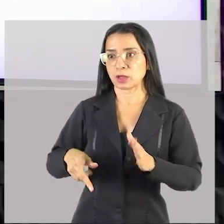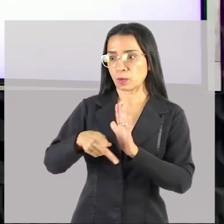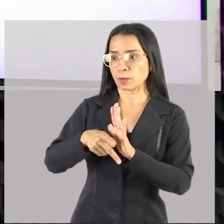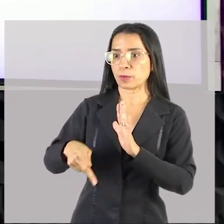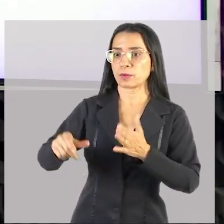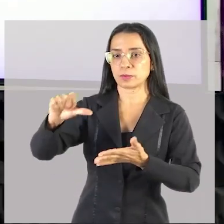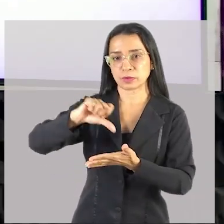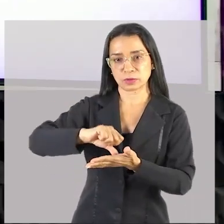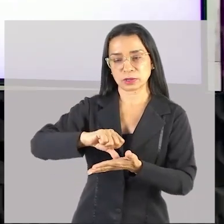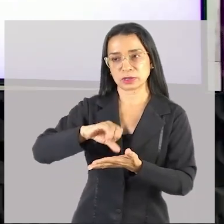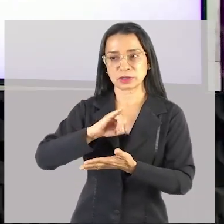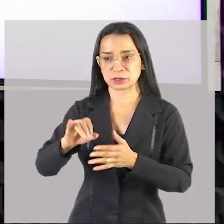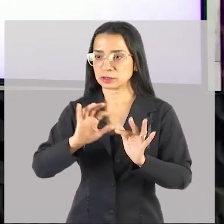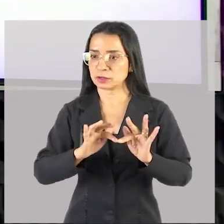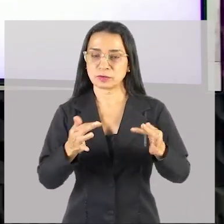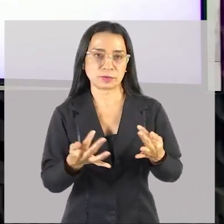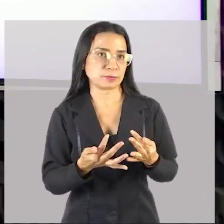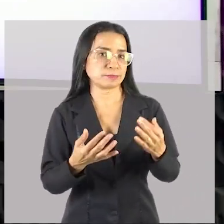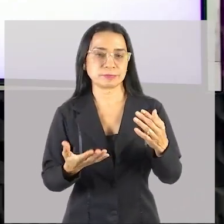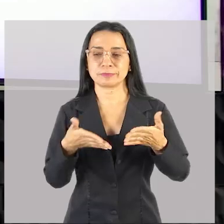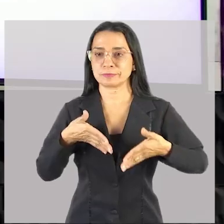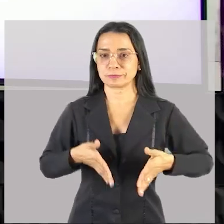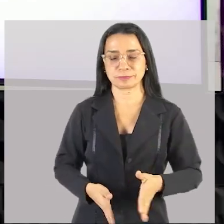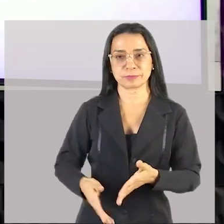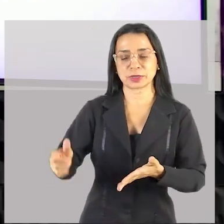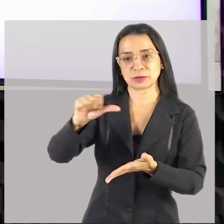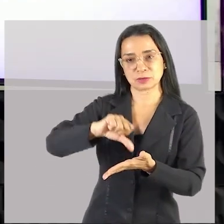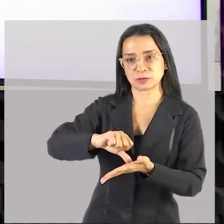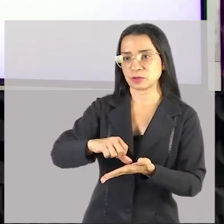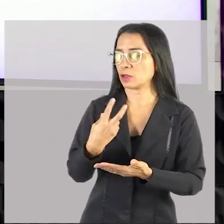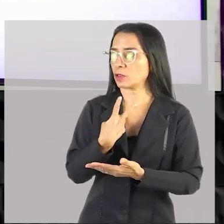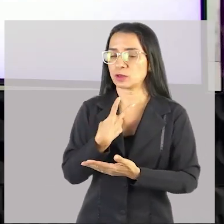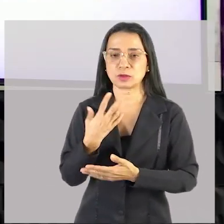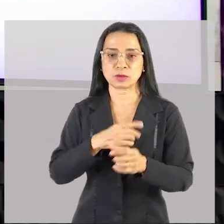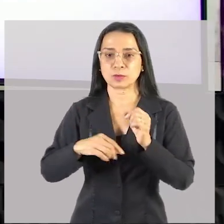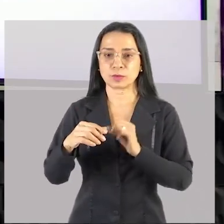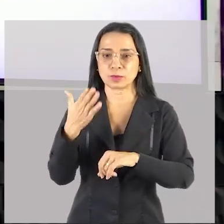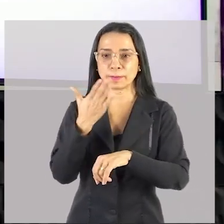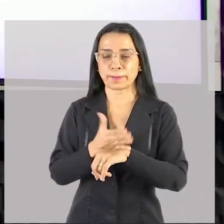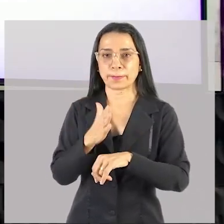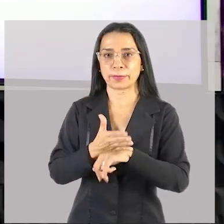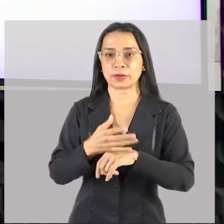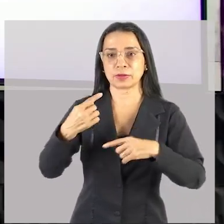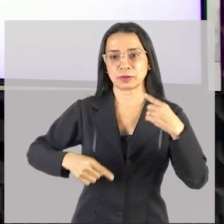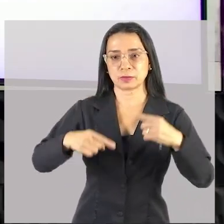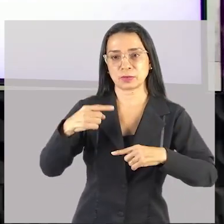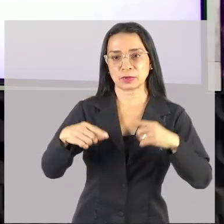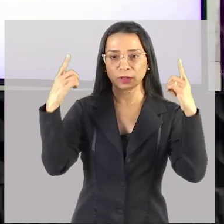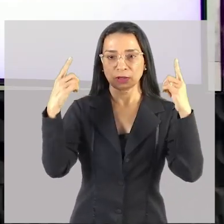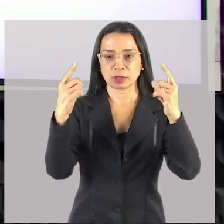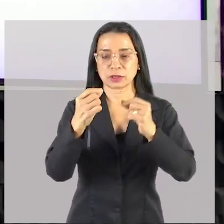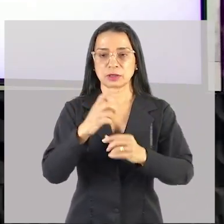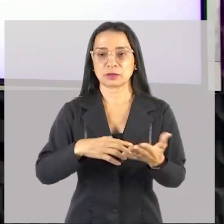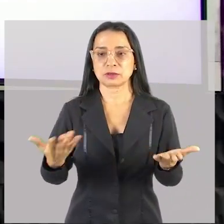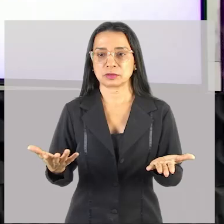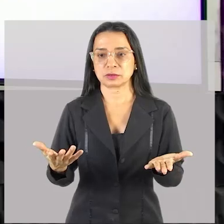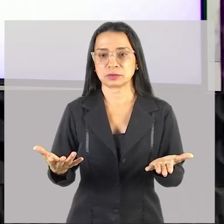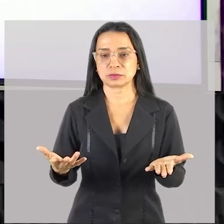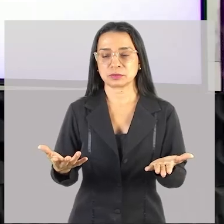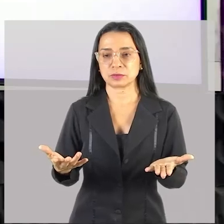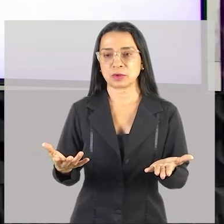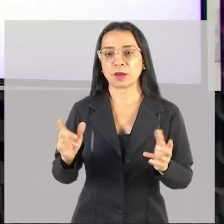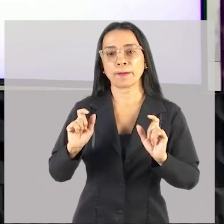nem tua mãe também, tu não pode exercer a política na Grécia. Né? Então, continuando. Assim é